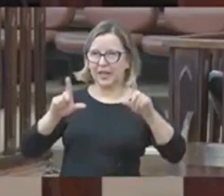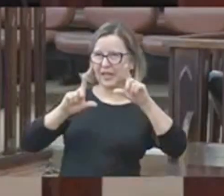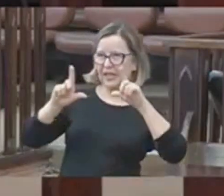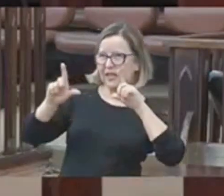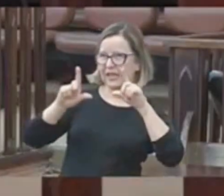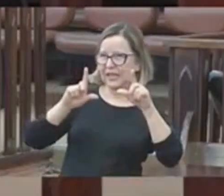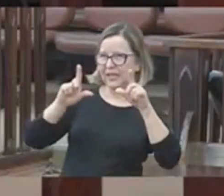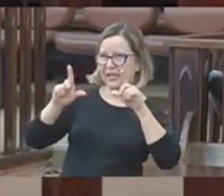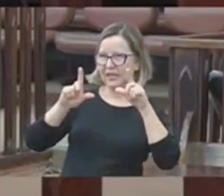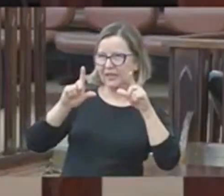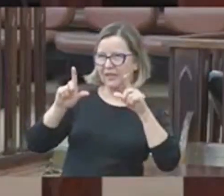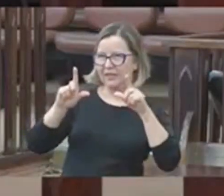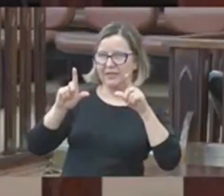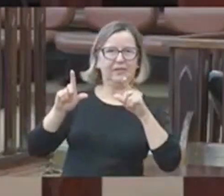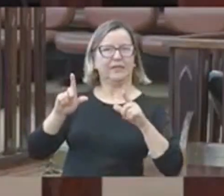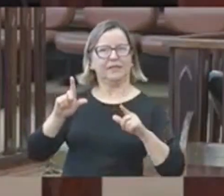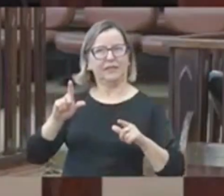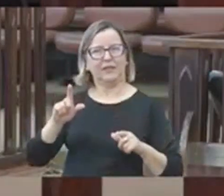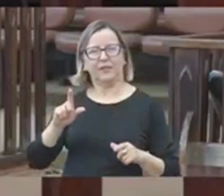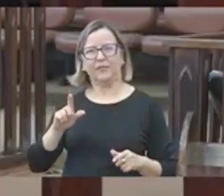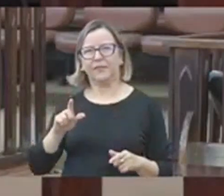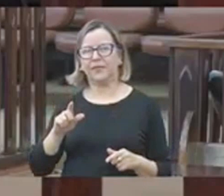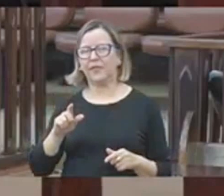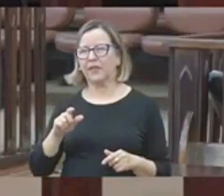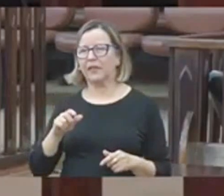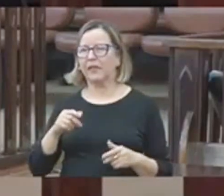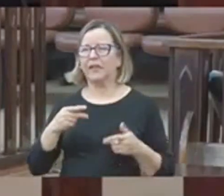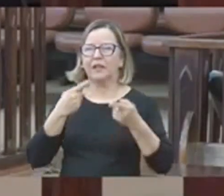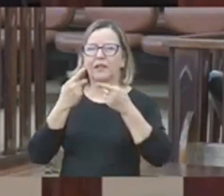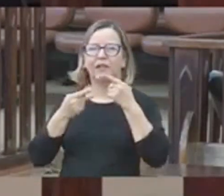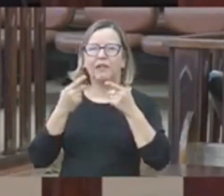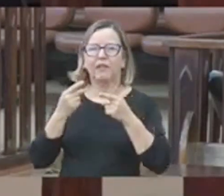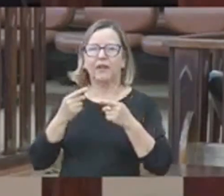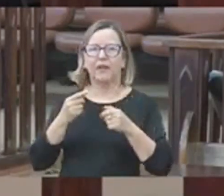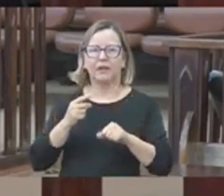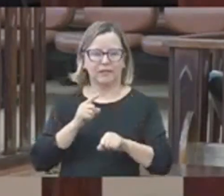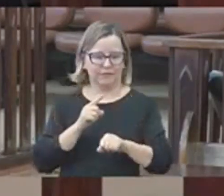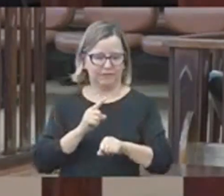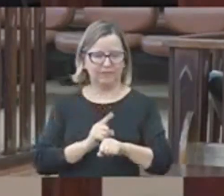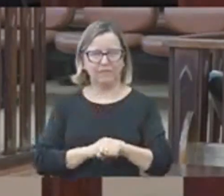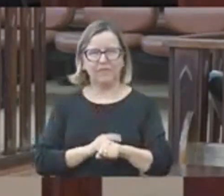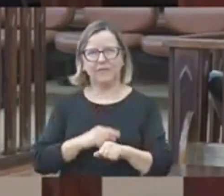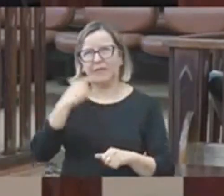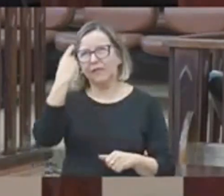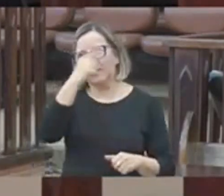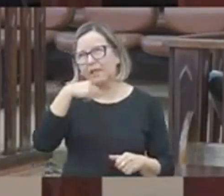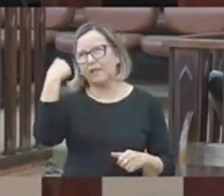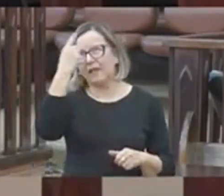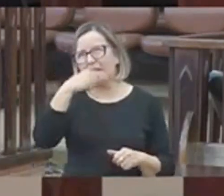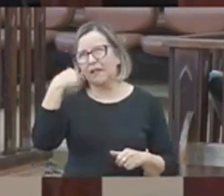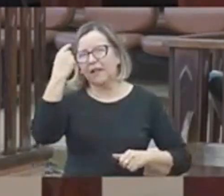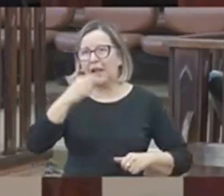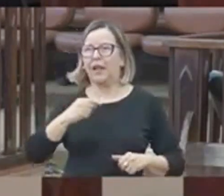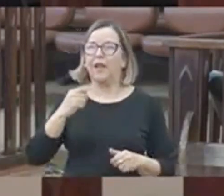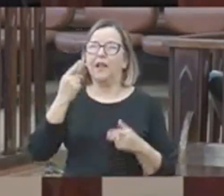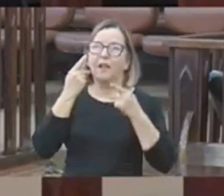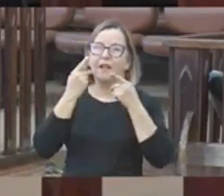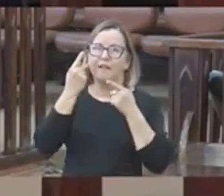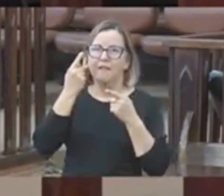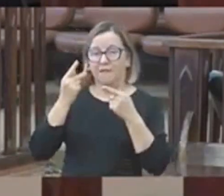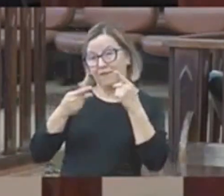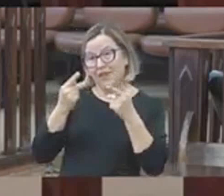dos meios de comunicação, dizendo o tempo todo para a mulher: você faça o que